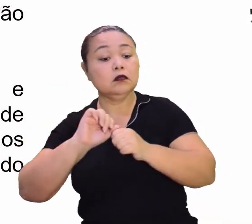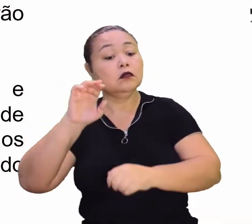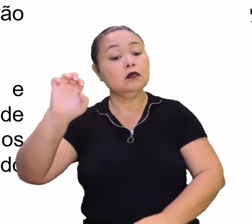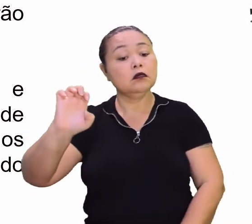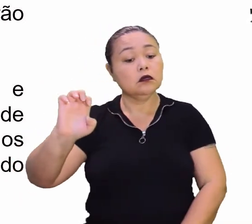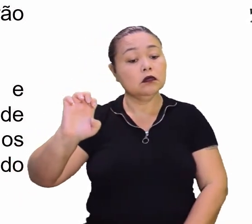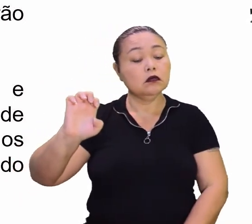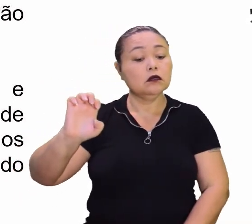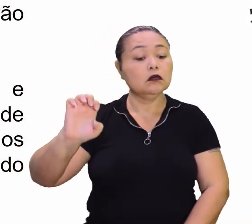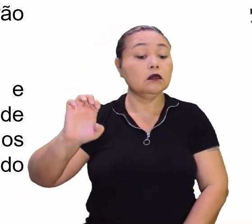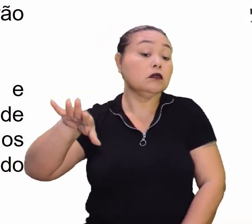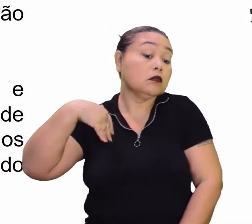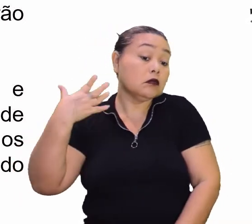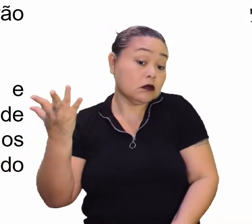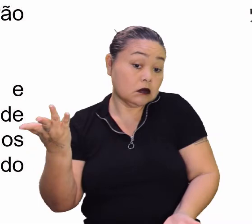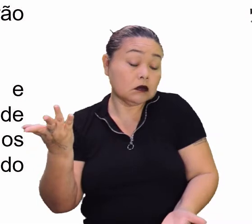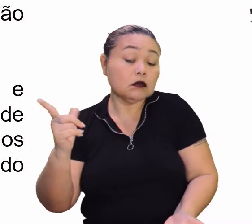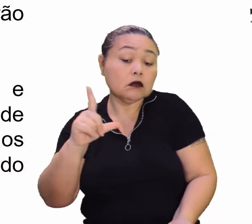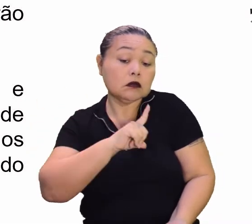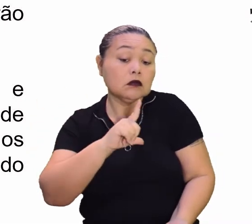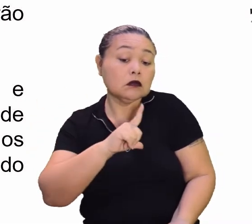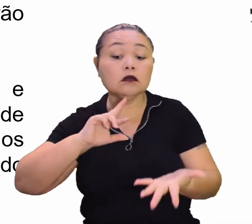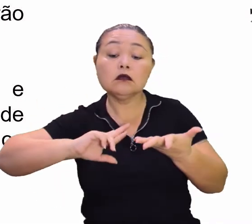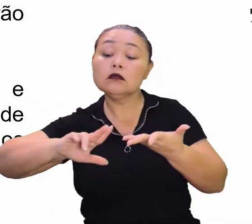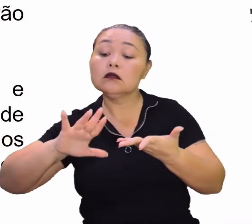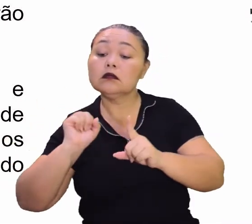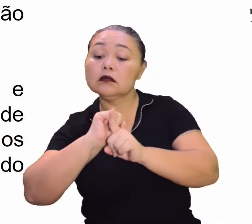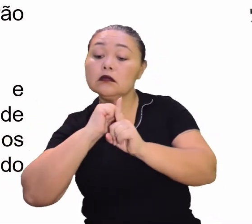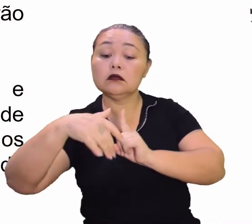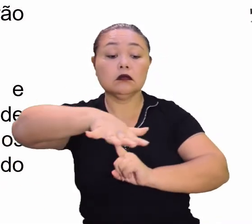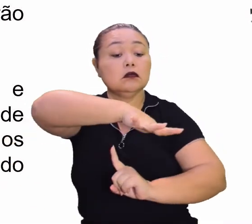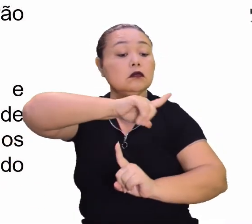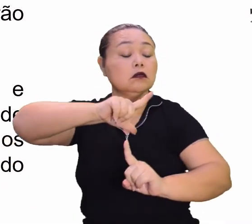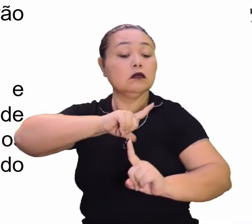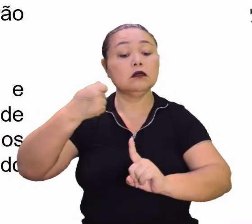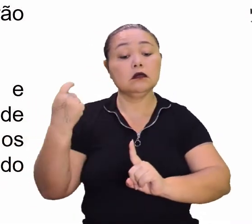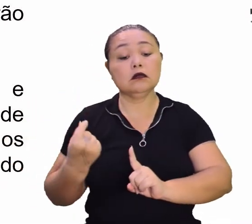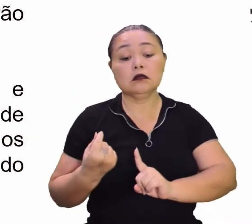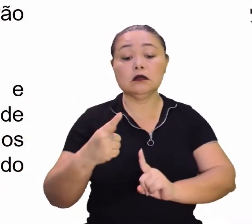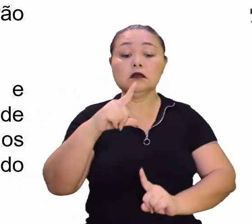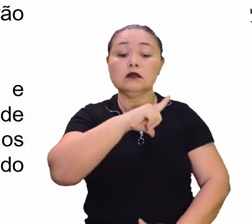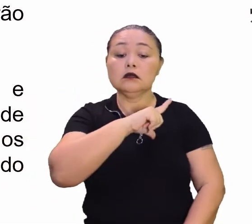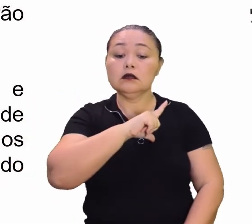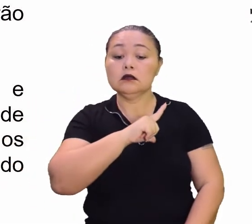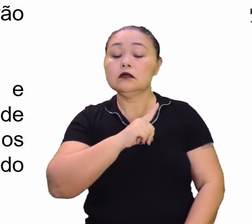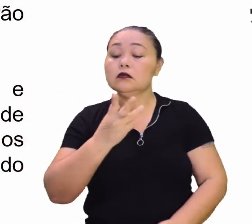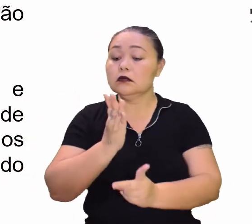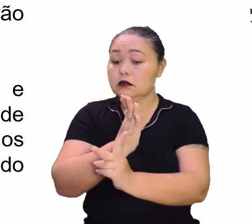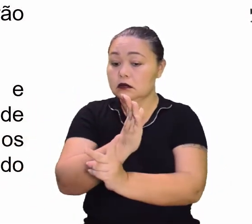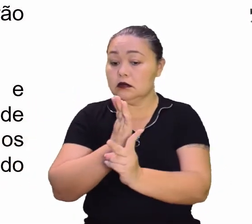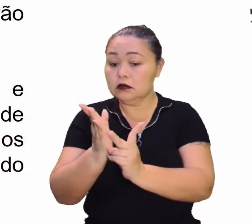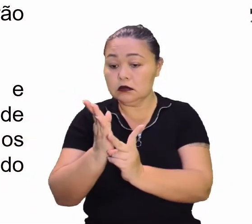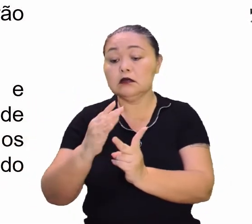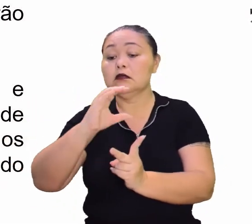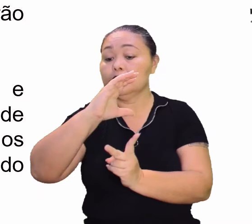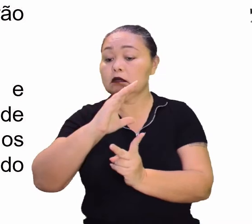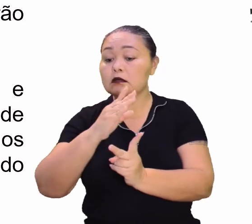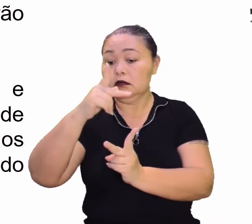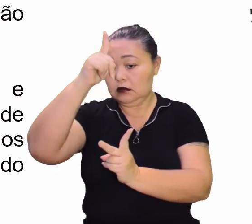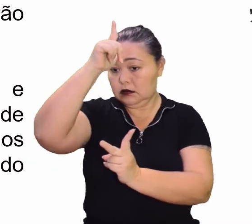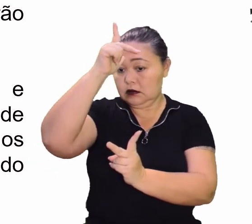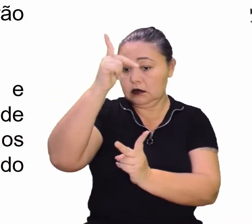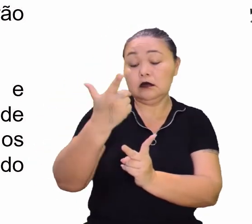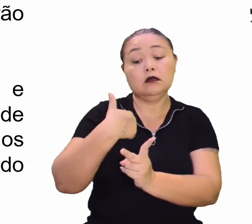letra E. Ainda convive com as diferenças sociais e econômicas existentes entre as duas